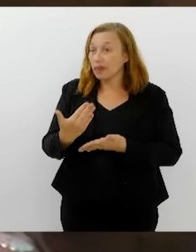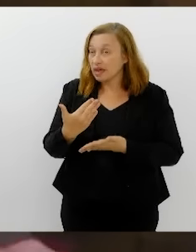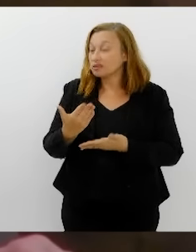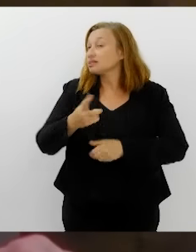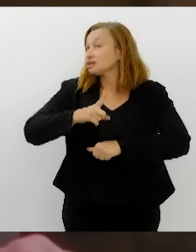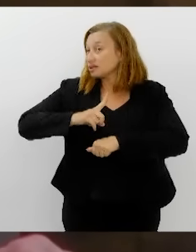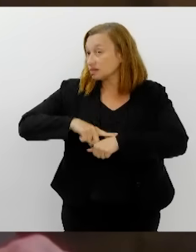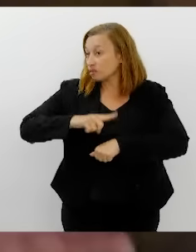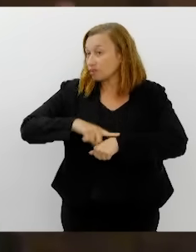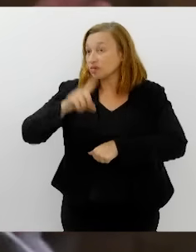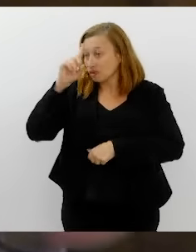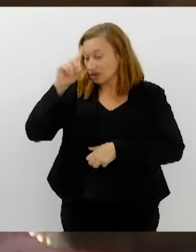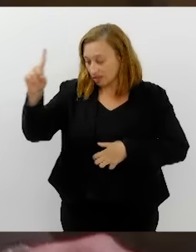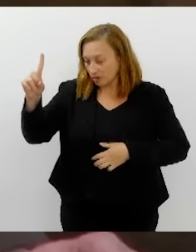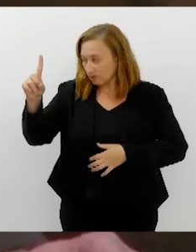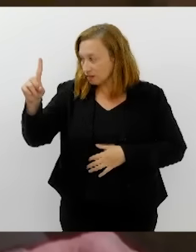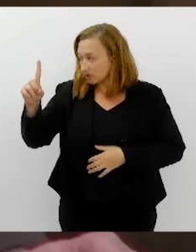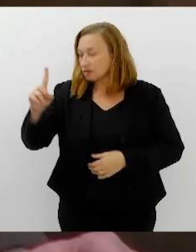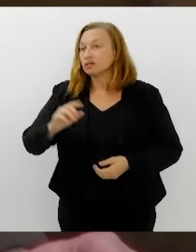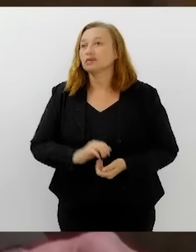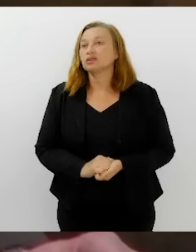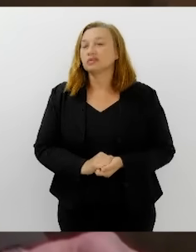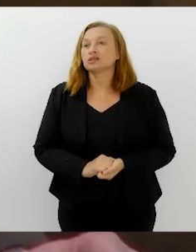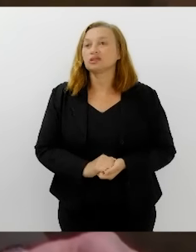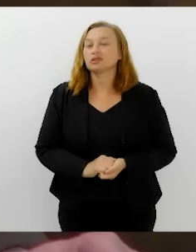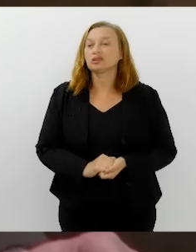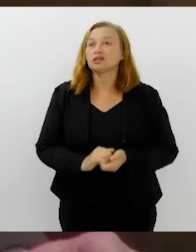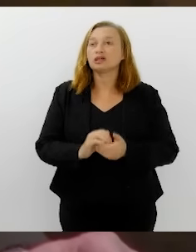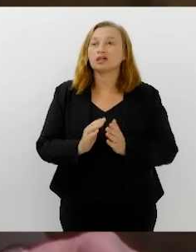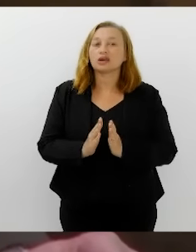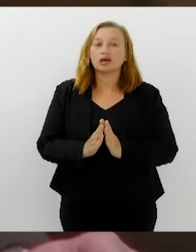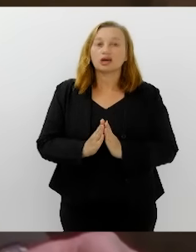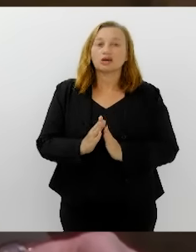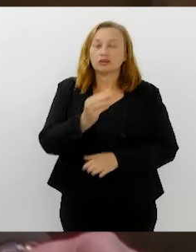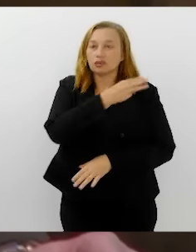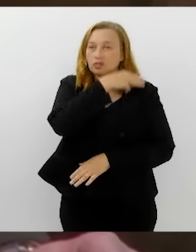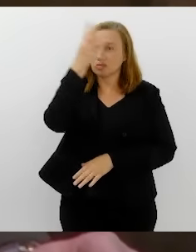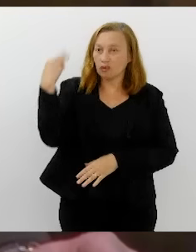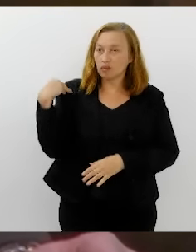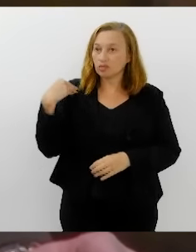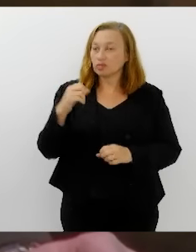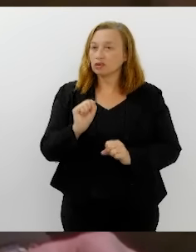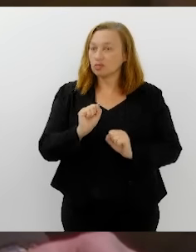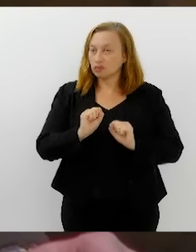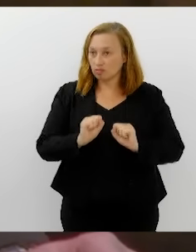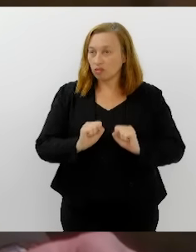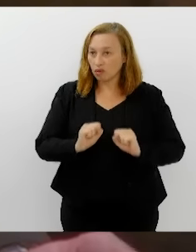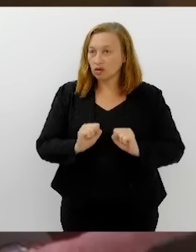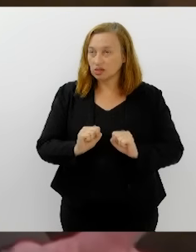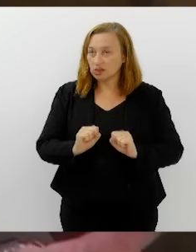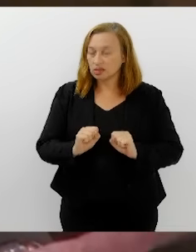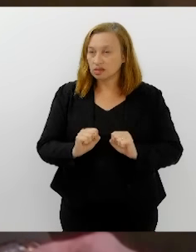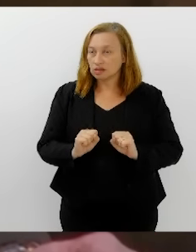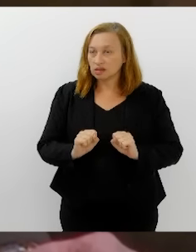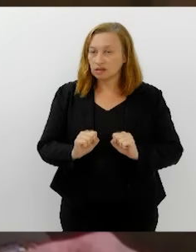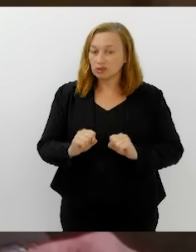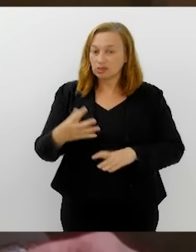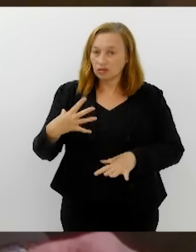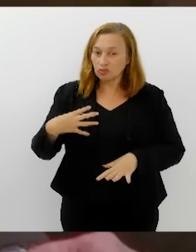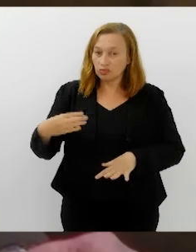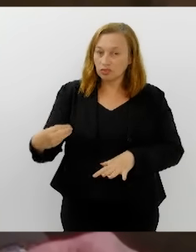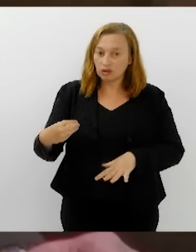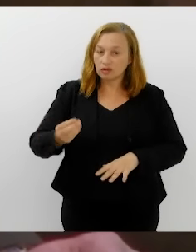momento a Deus, pela intercessão de Nossa Senhora, que eu possa ser dele aquele filho que Ele